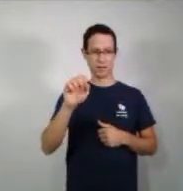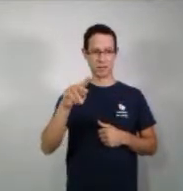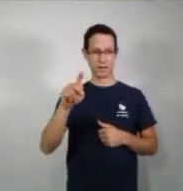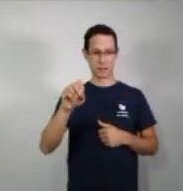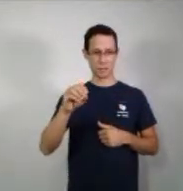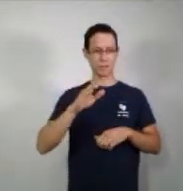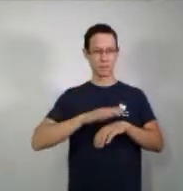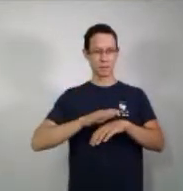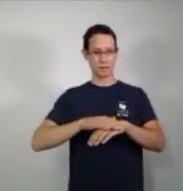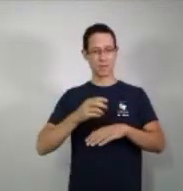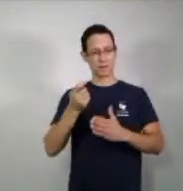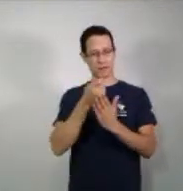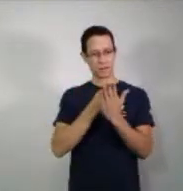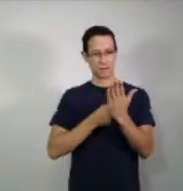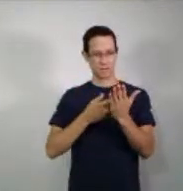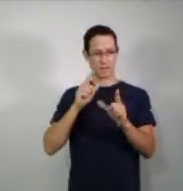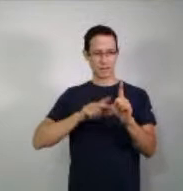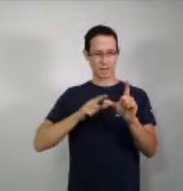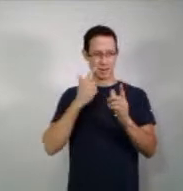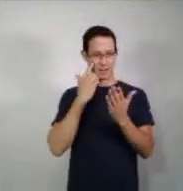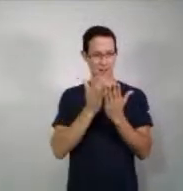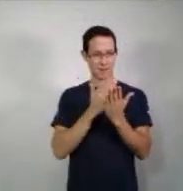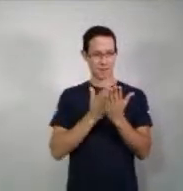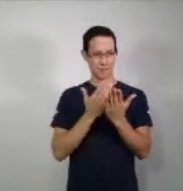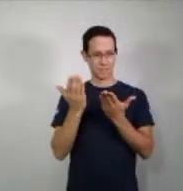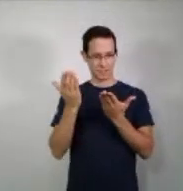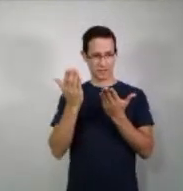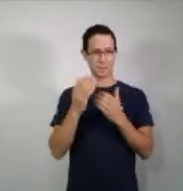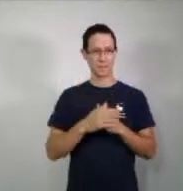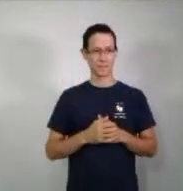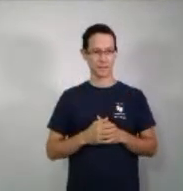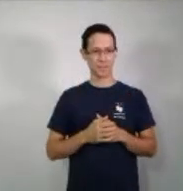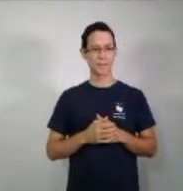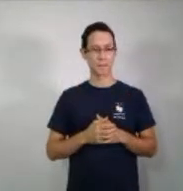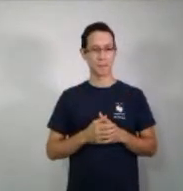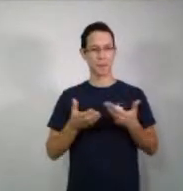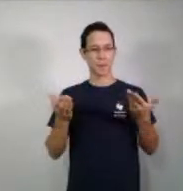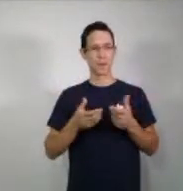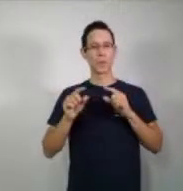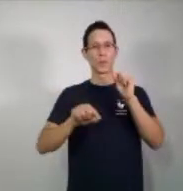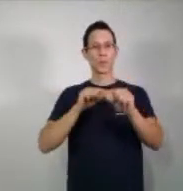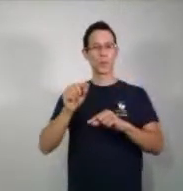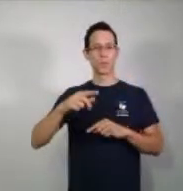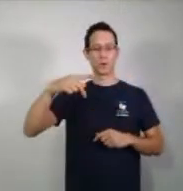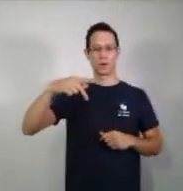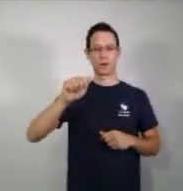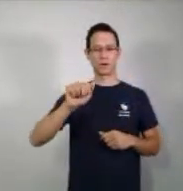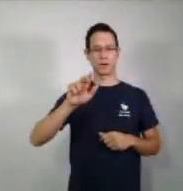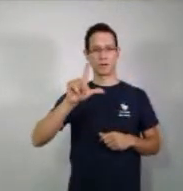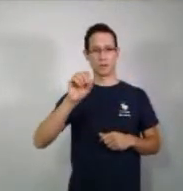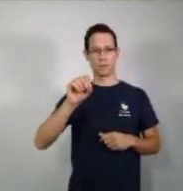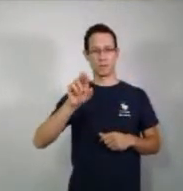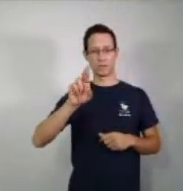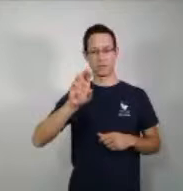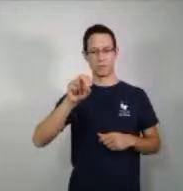Todavia. Rapidamente, para quem está aqui e por acaso não sabe quem é Paulo Rony, a gente tem